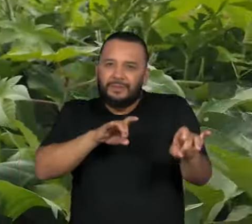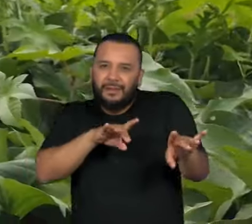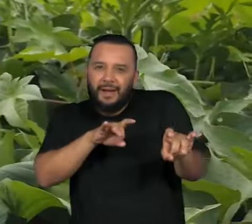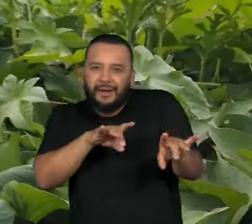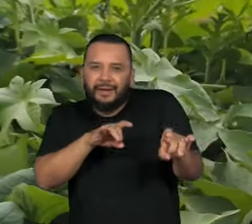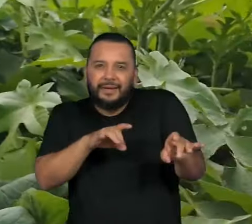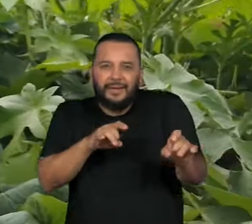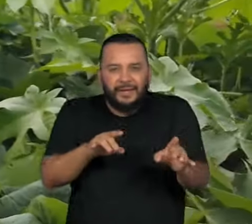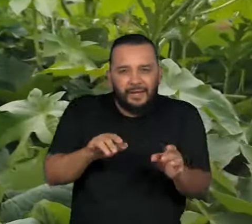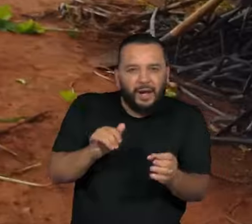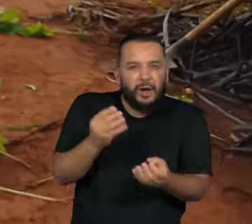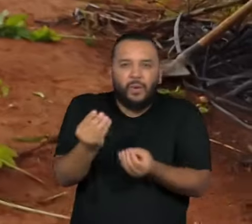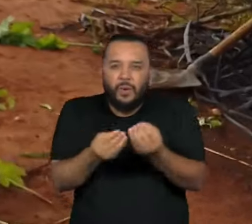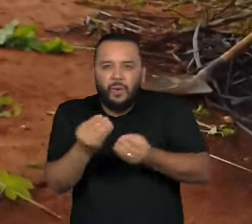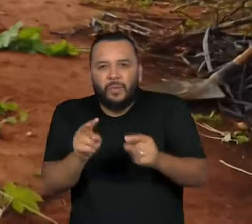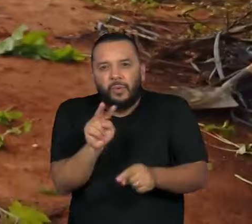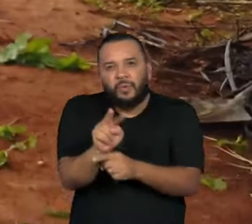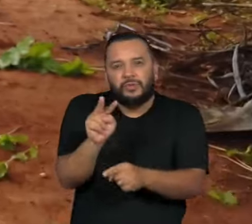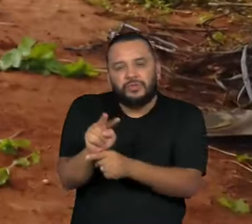de cultivo orgânico.